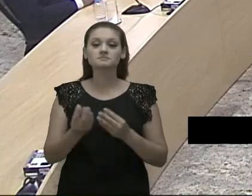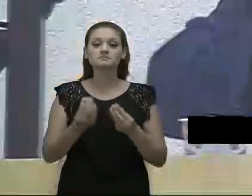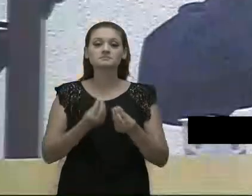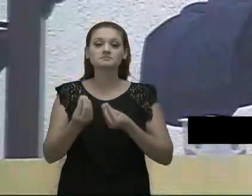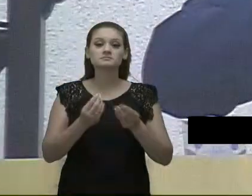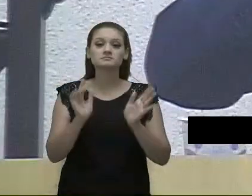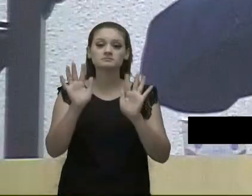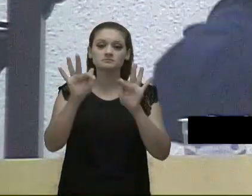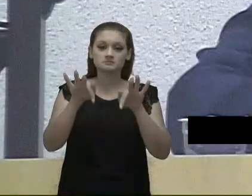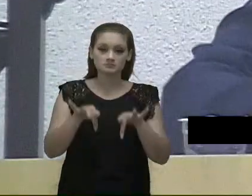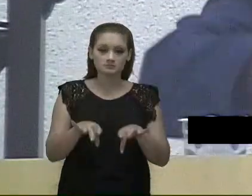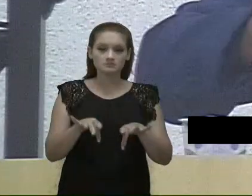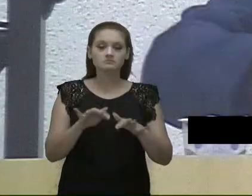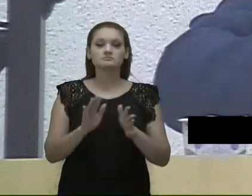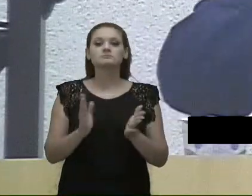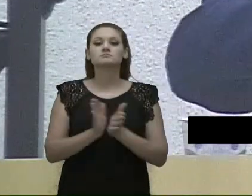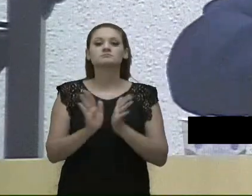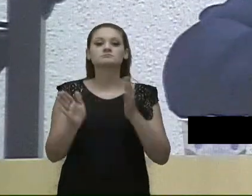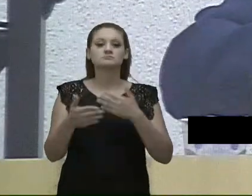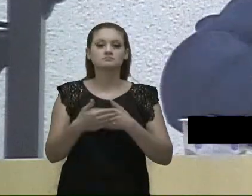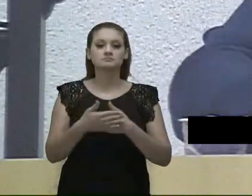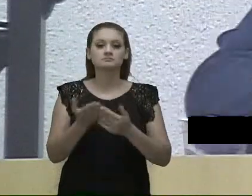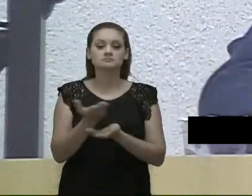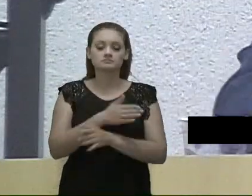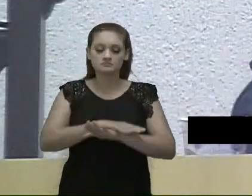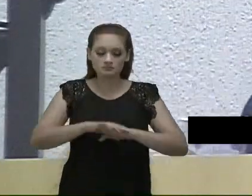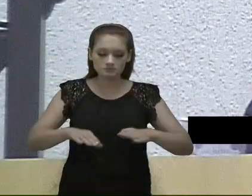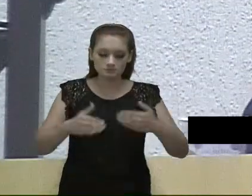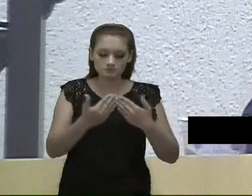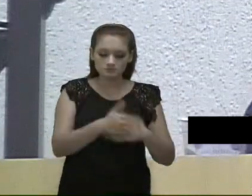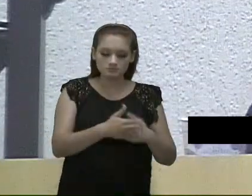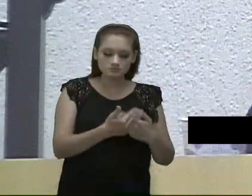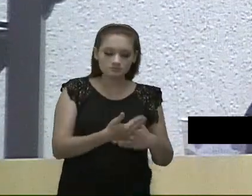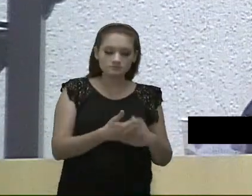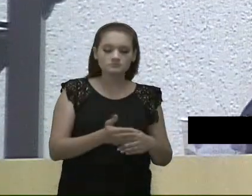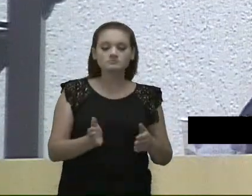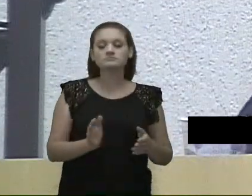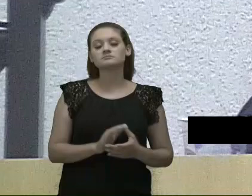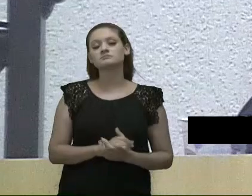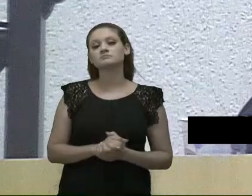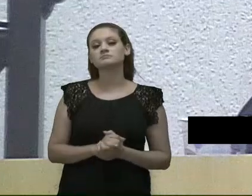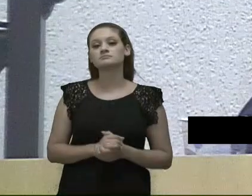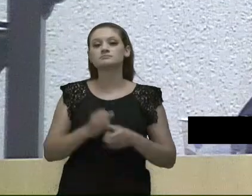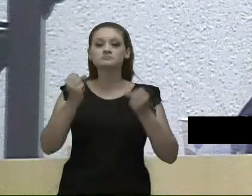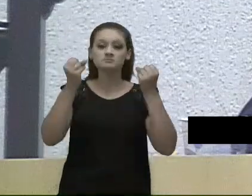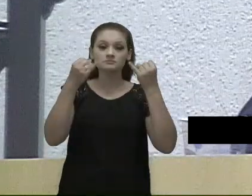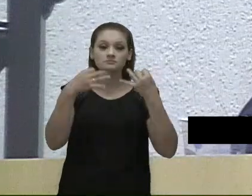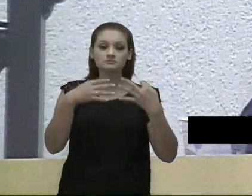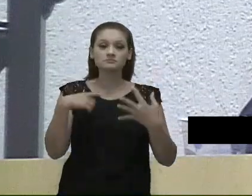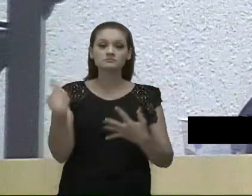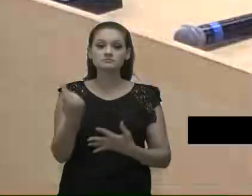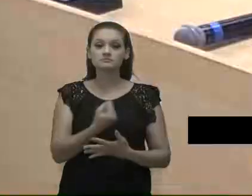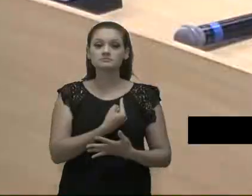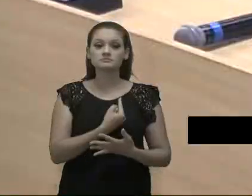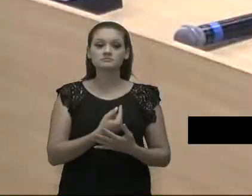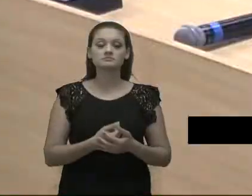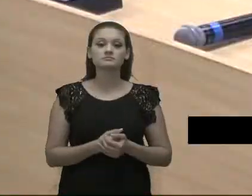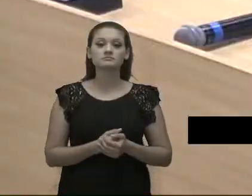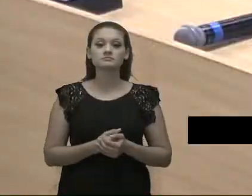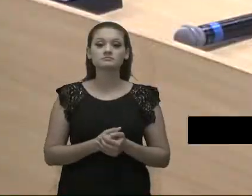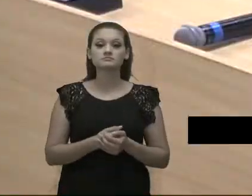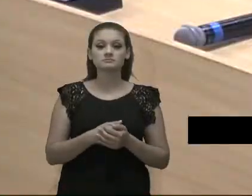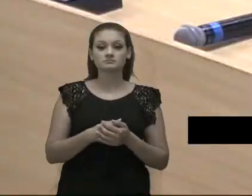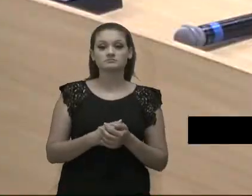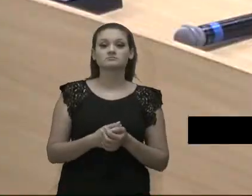o final desse processo? Terminou a prova, aplicou, como é que... Descreva pra gente como é que foi isso, esse processo. As